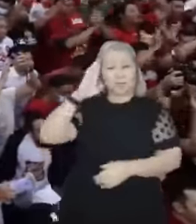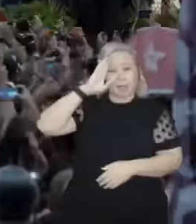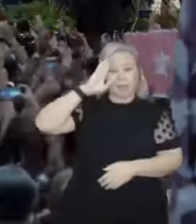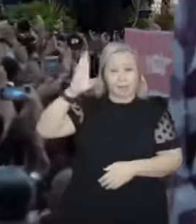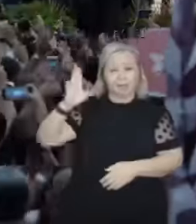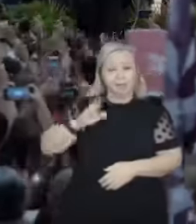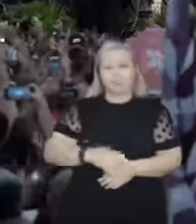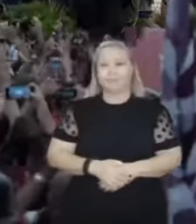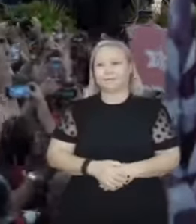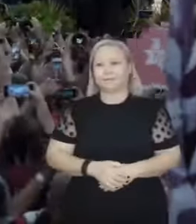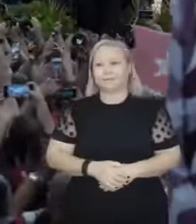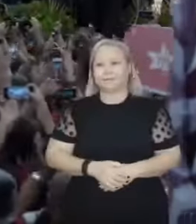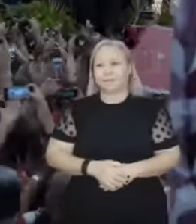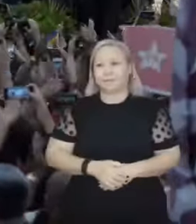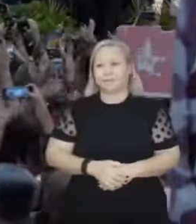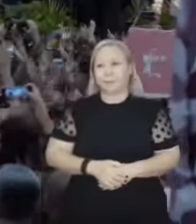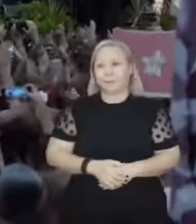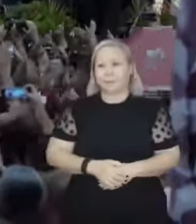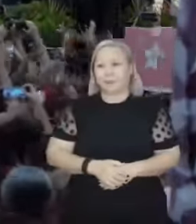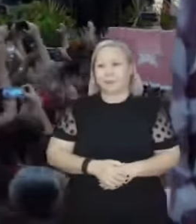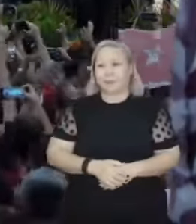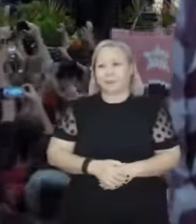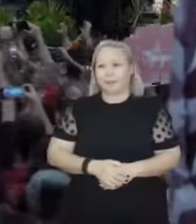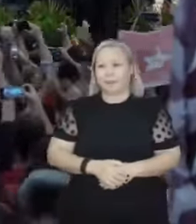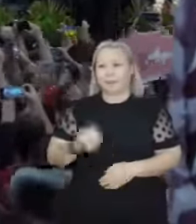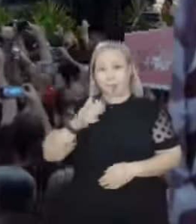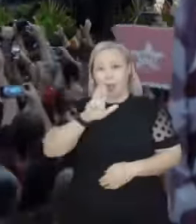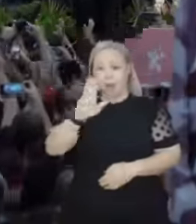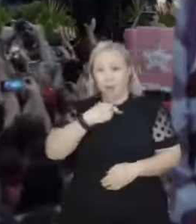Lula! Lula, presidente!